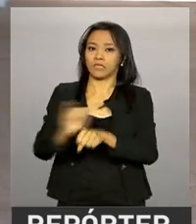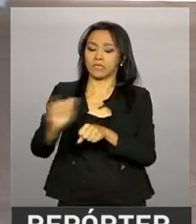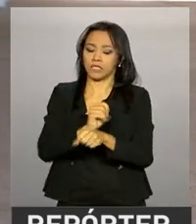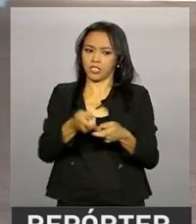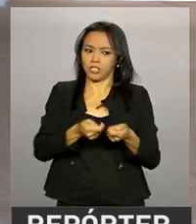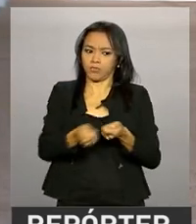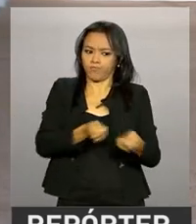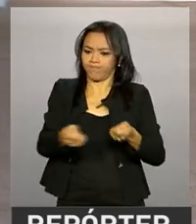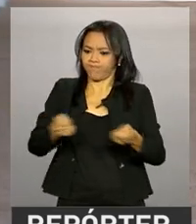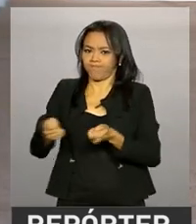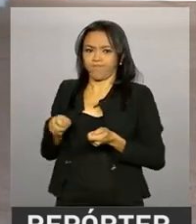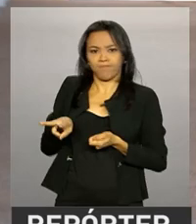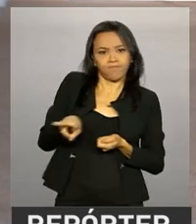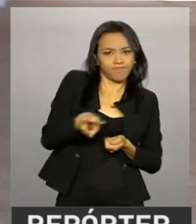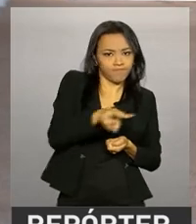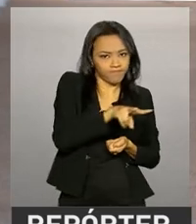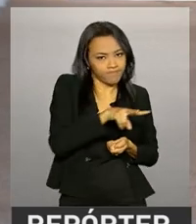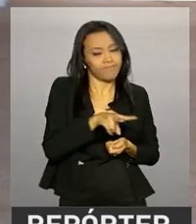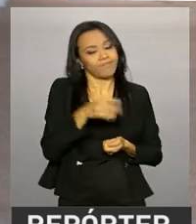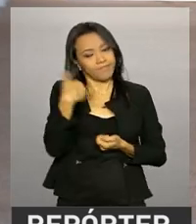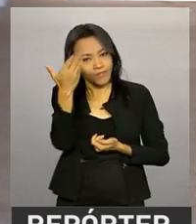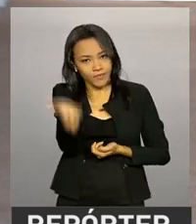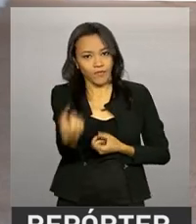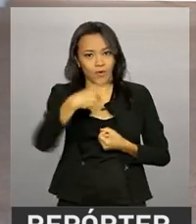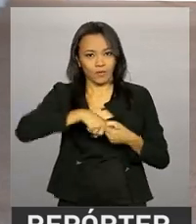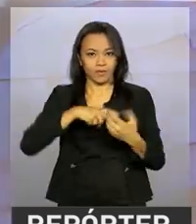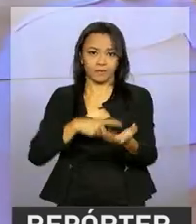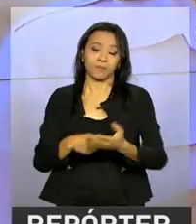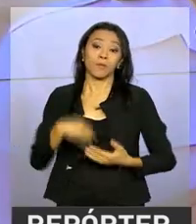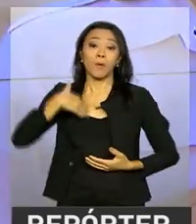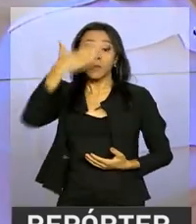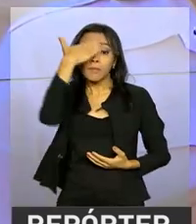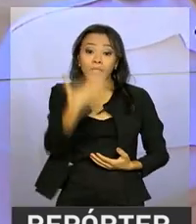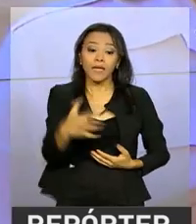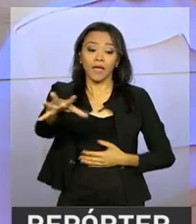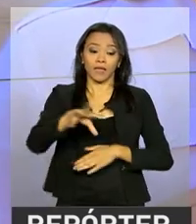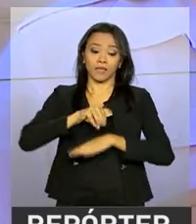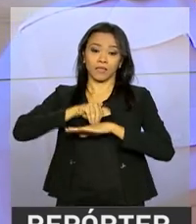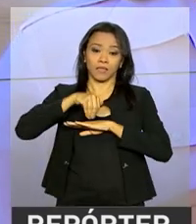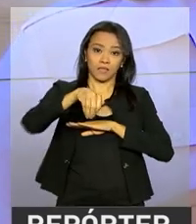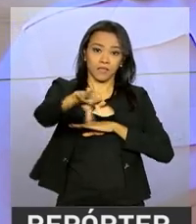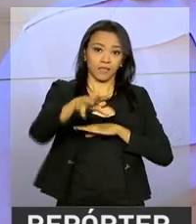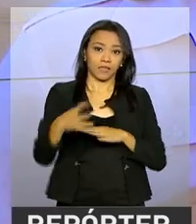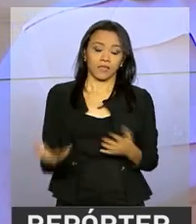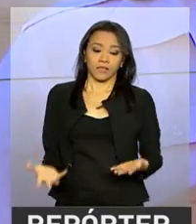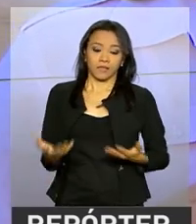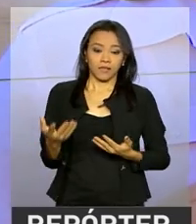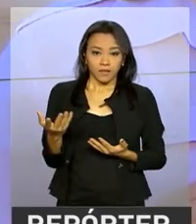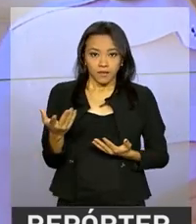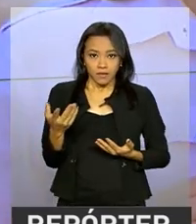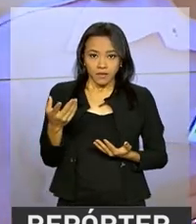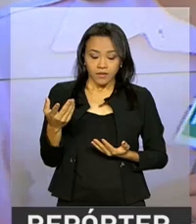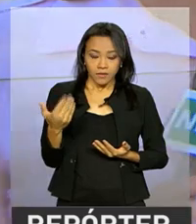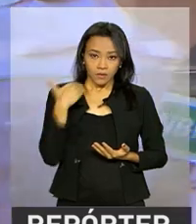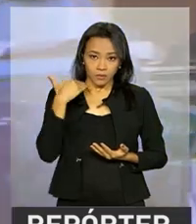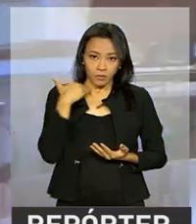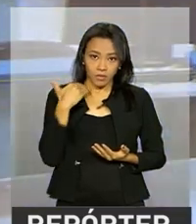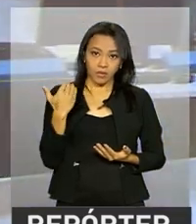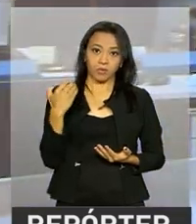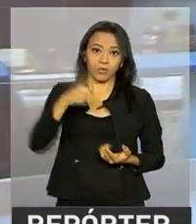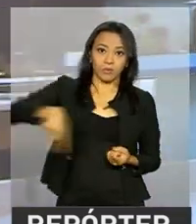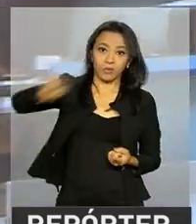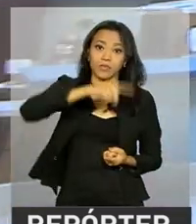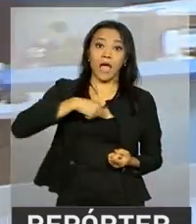política no ano seguinte Leandro é com você obrigado Taíssa pelas suas informações aí do Palácio Planalto e olha o os bancos TM até